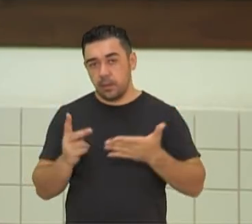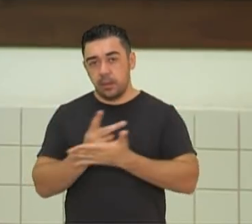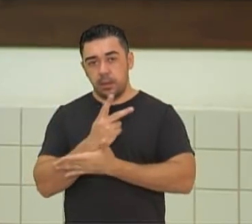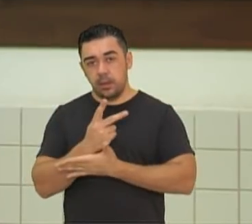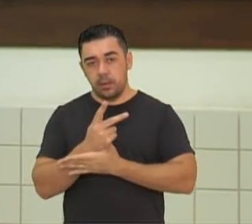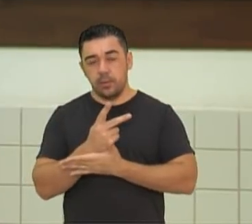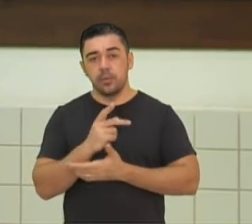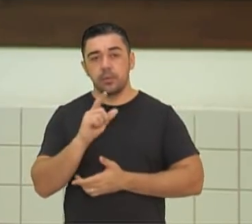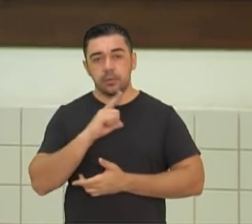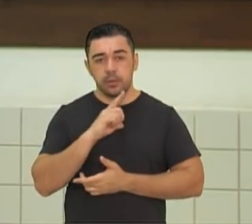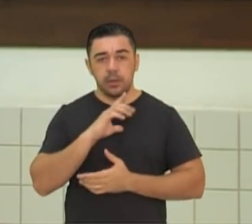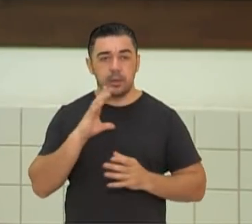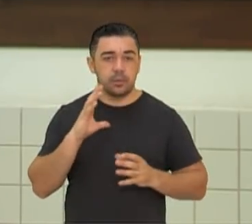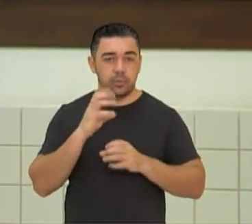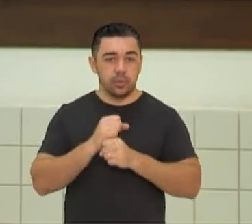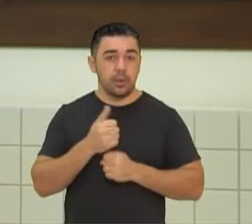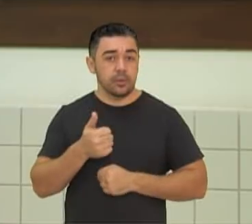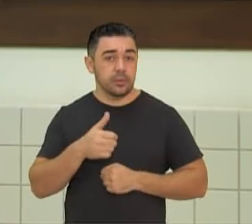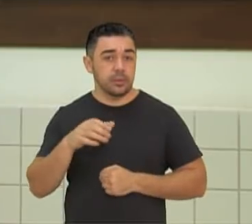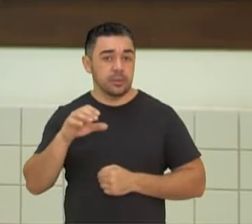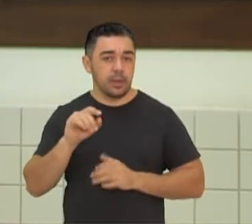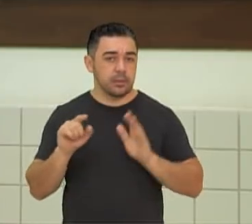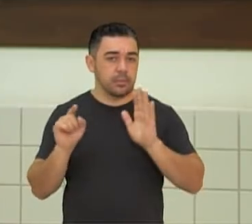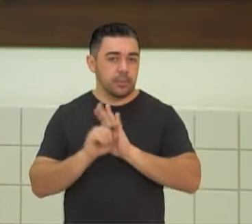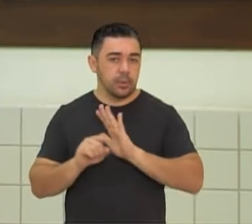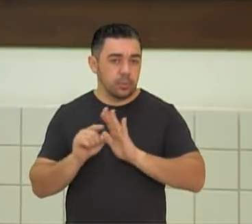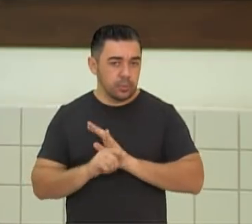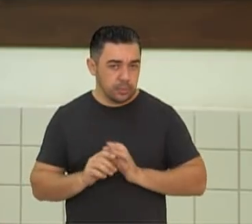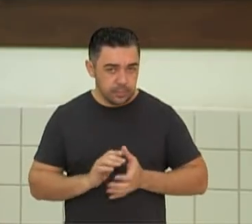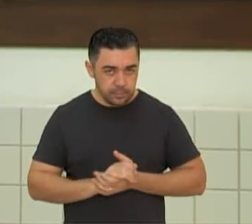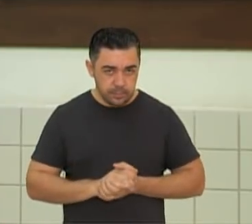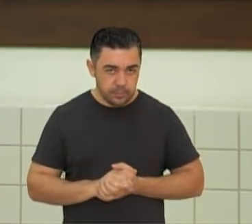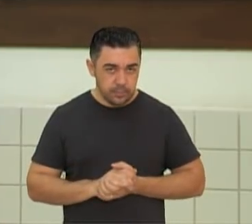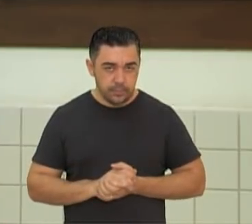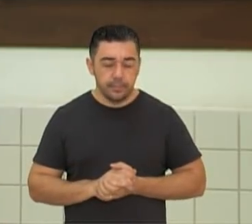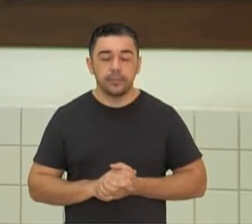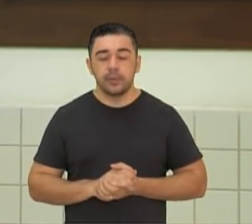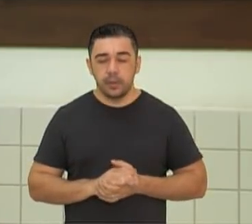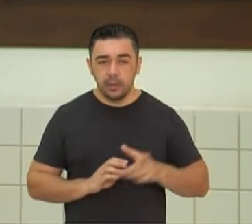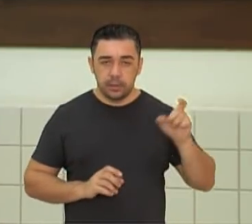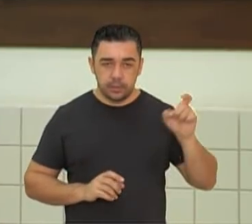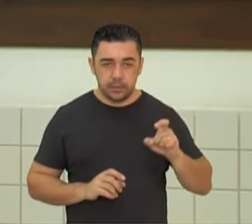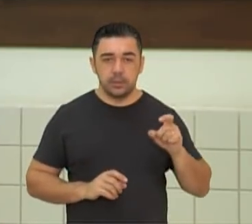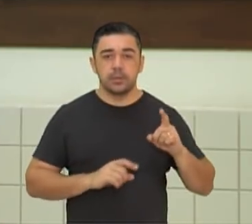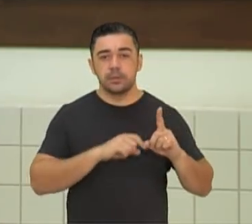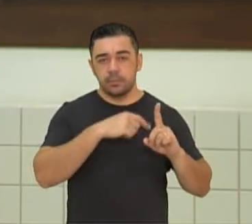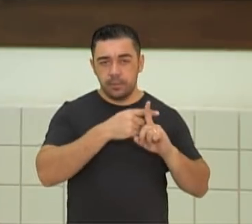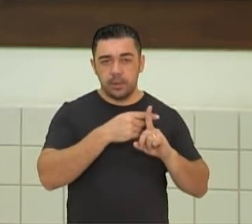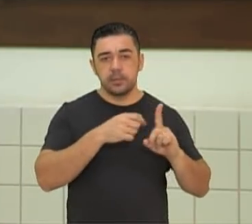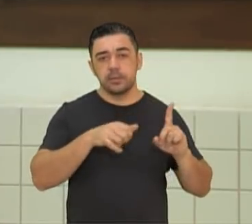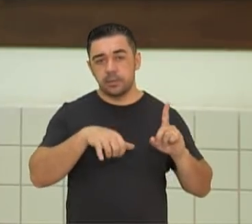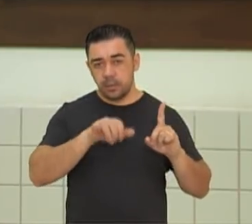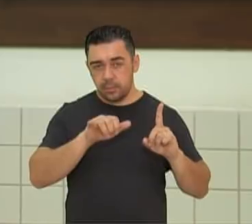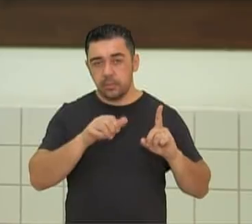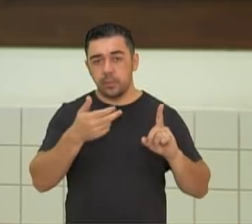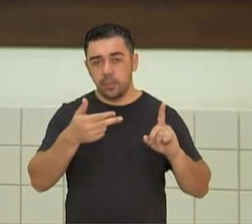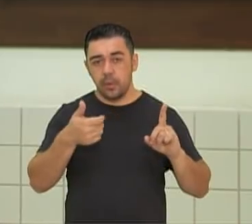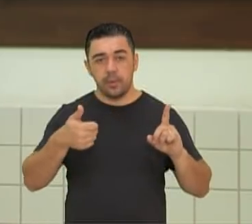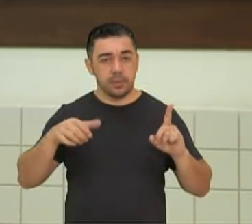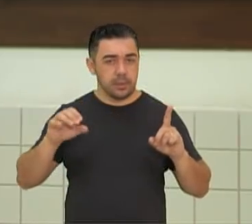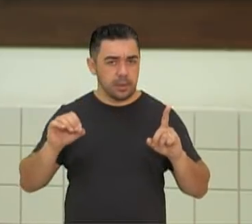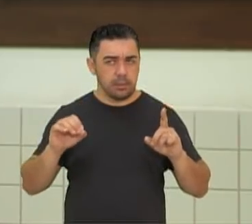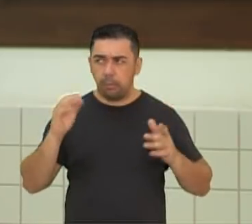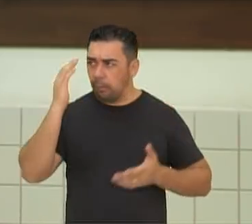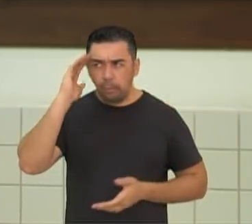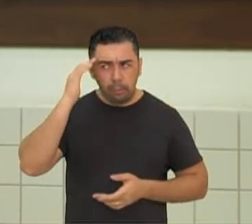erros tem que dar 10 questões. Então, o que eu teria lá? X mais Y igual a 10. Não entendi o que